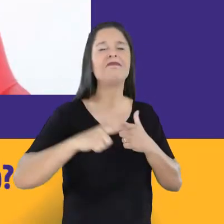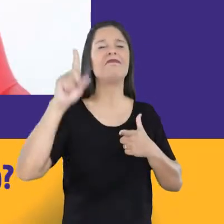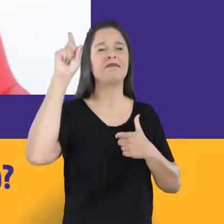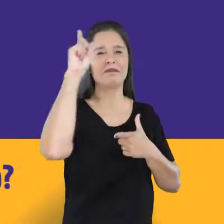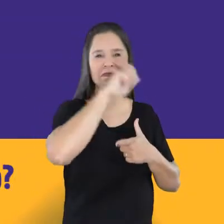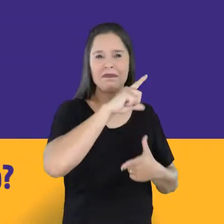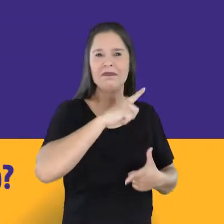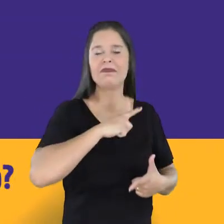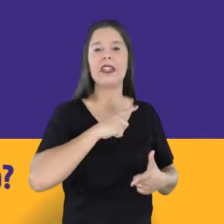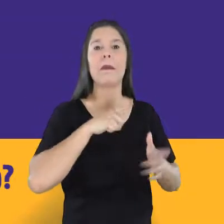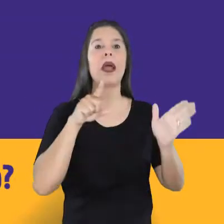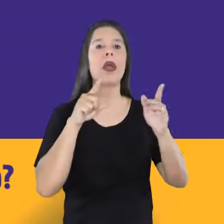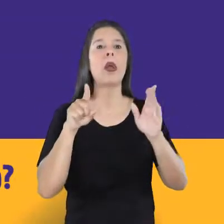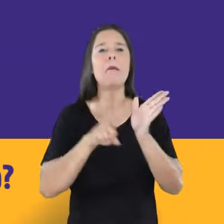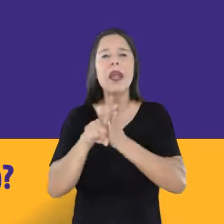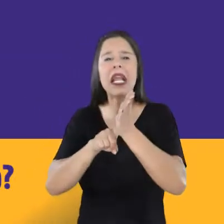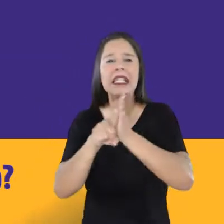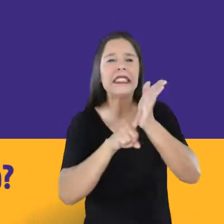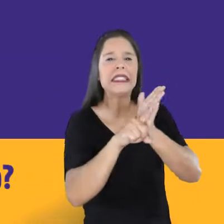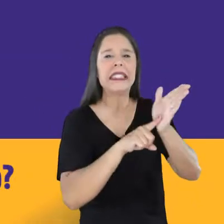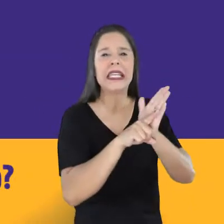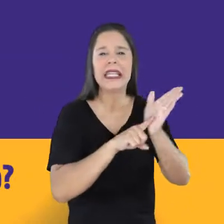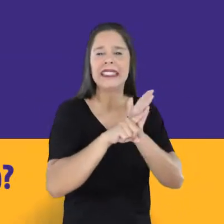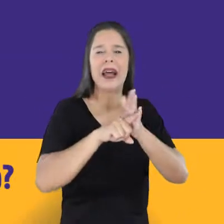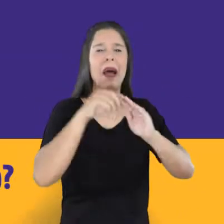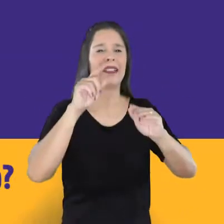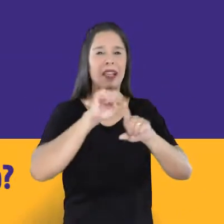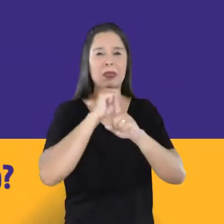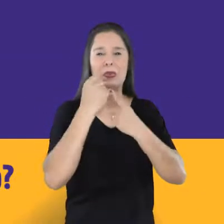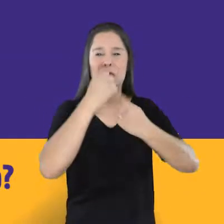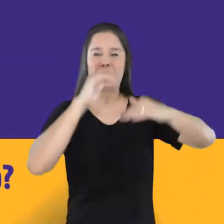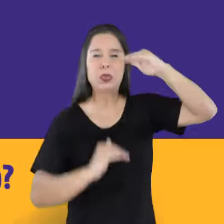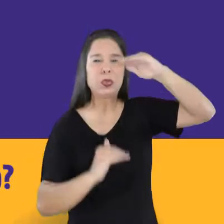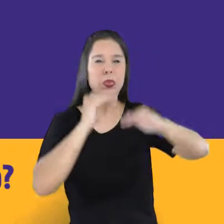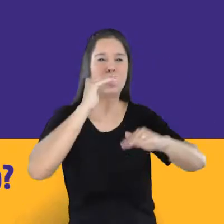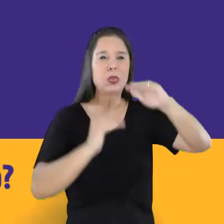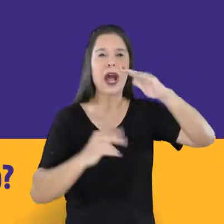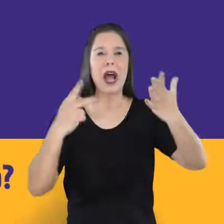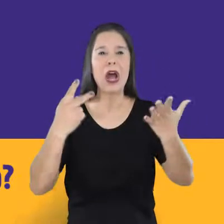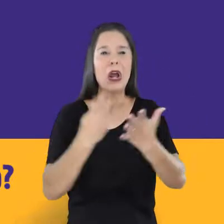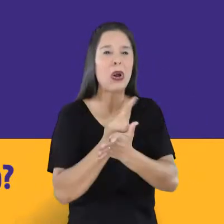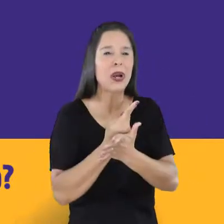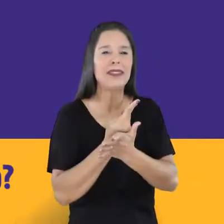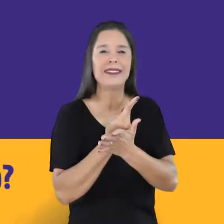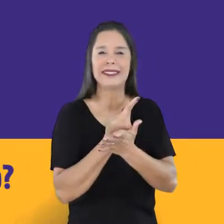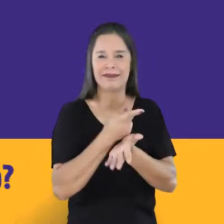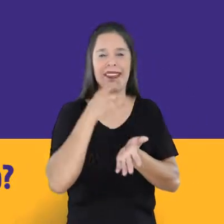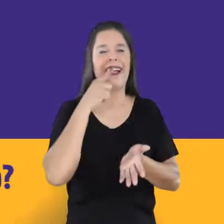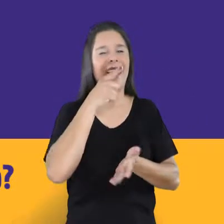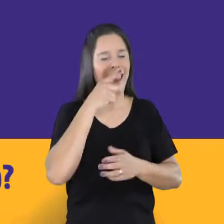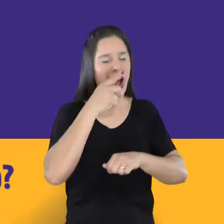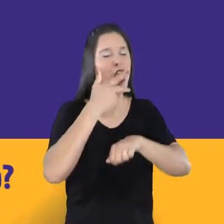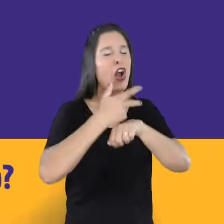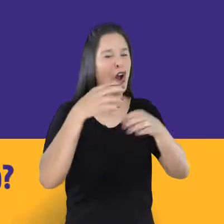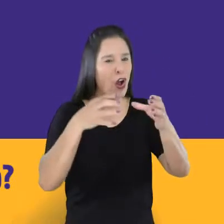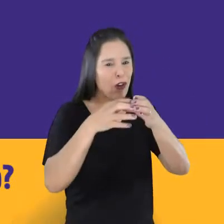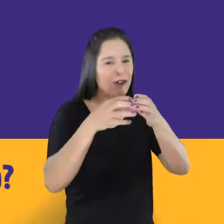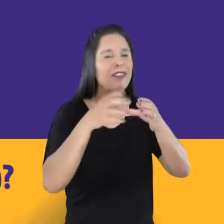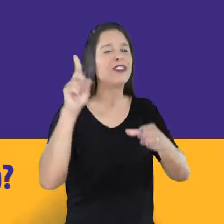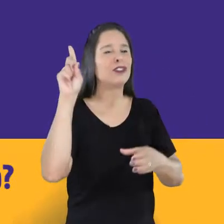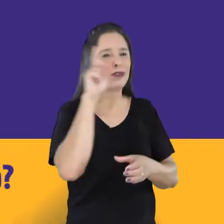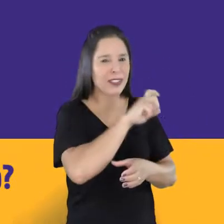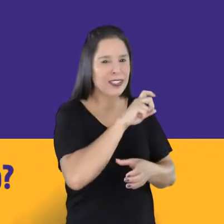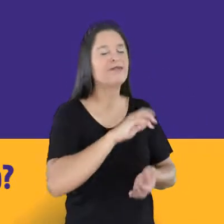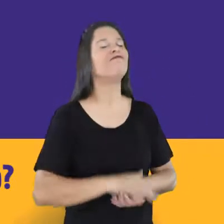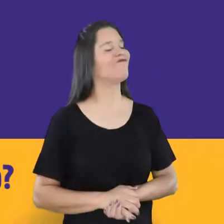de construção da comunidade, trazendo dados e informações oficiais relativos à condição do território, como índices